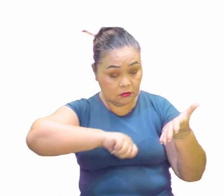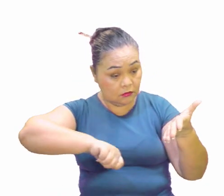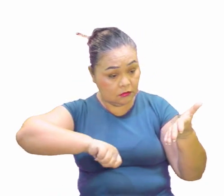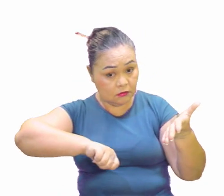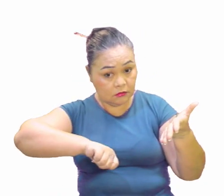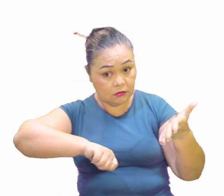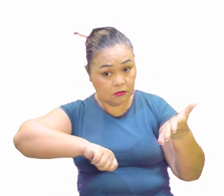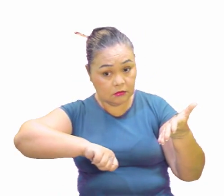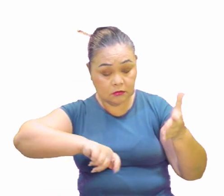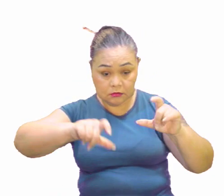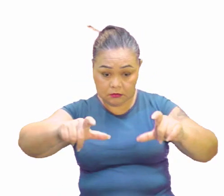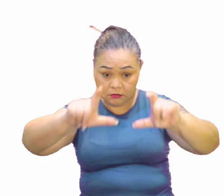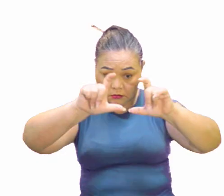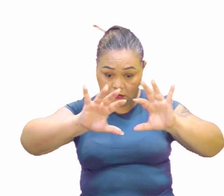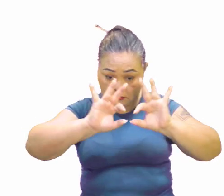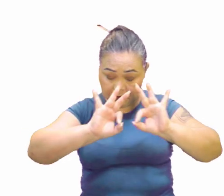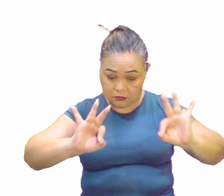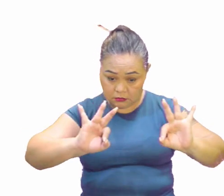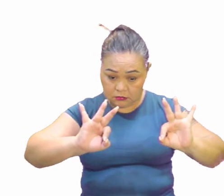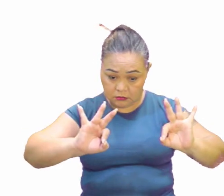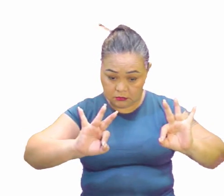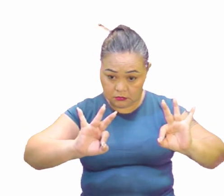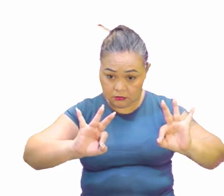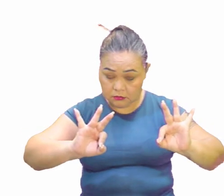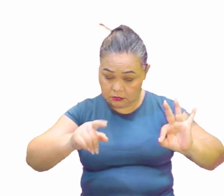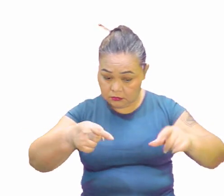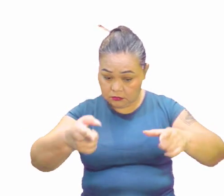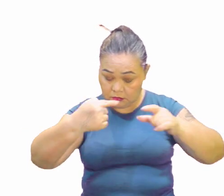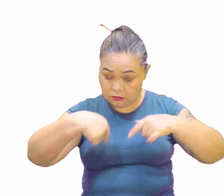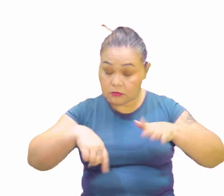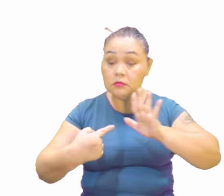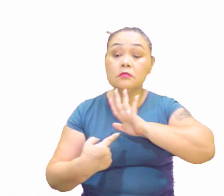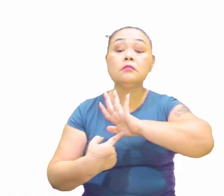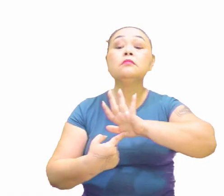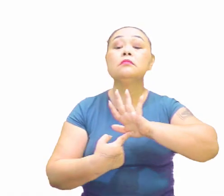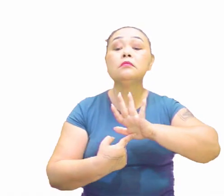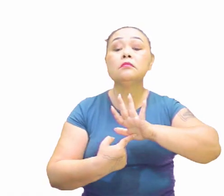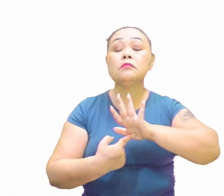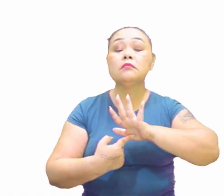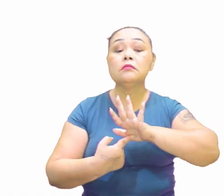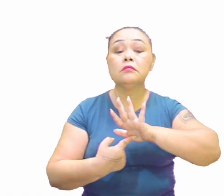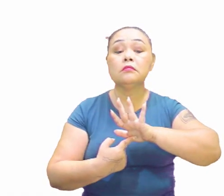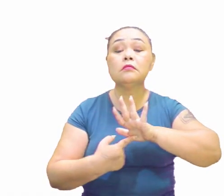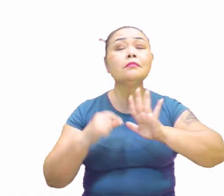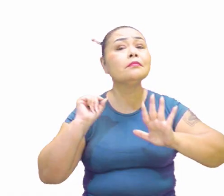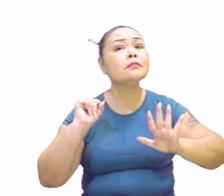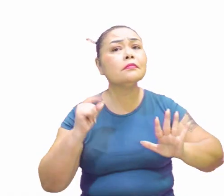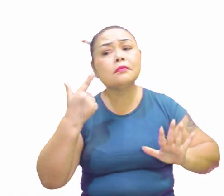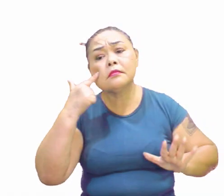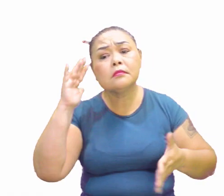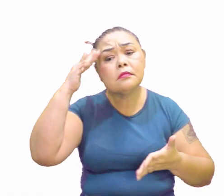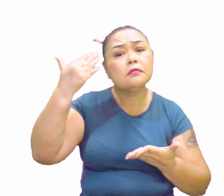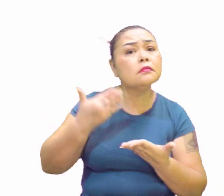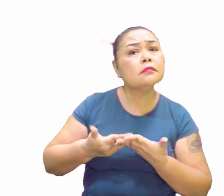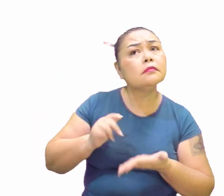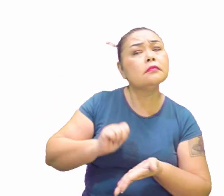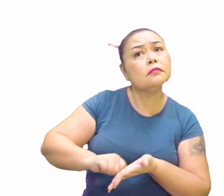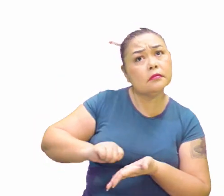fazer o seu tópico frasal, né? E lá já vai apresentar o que você quer